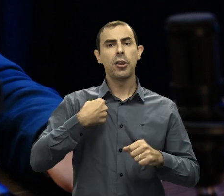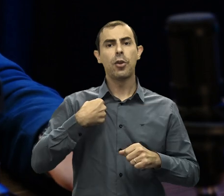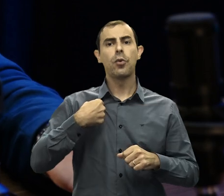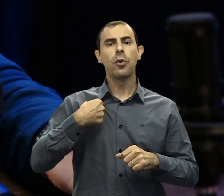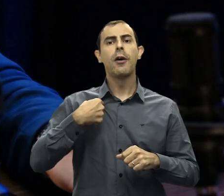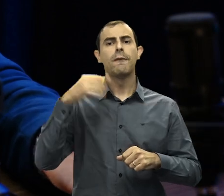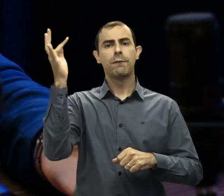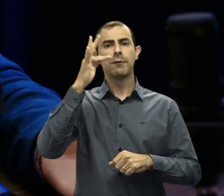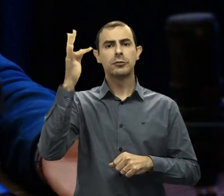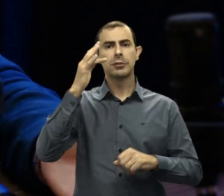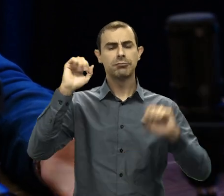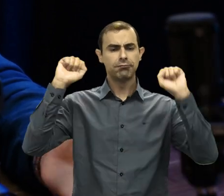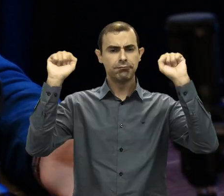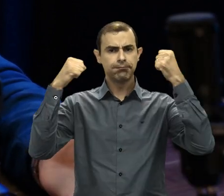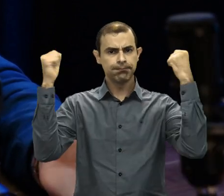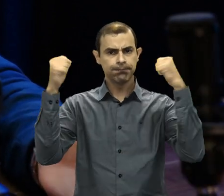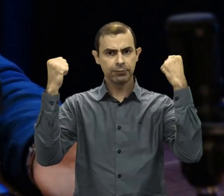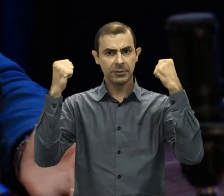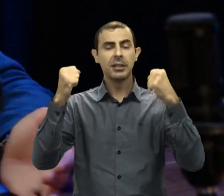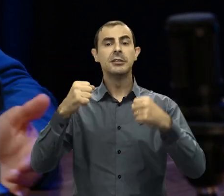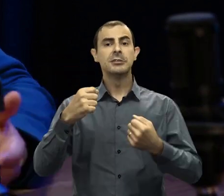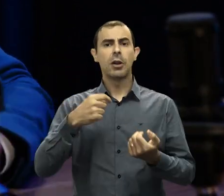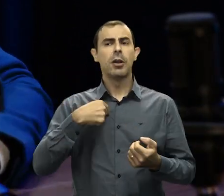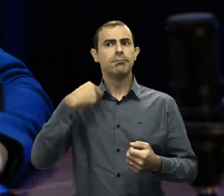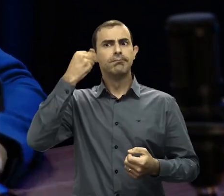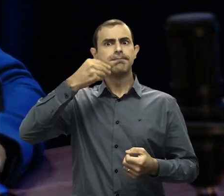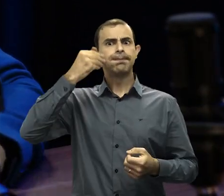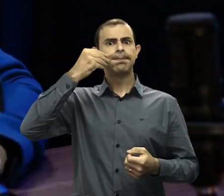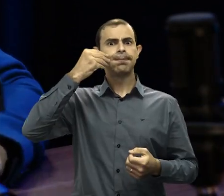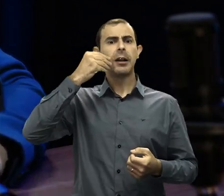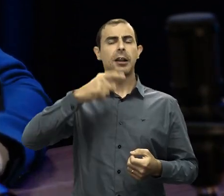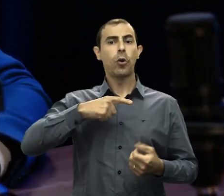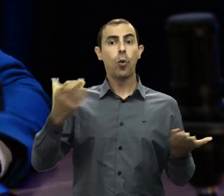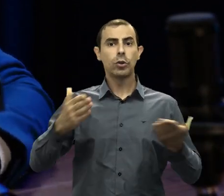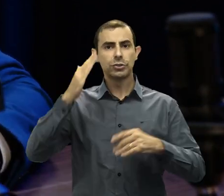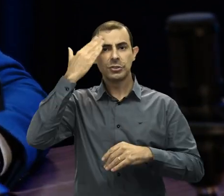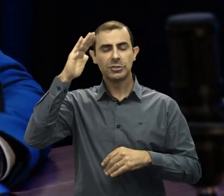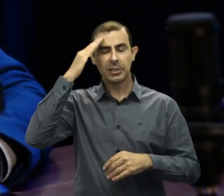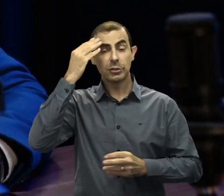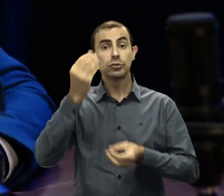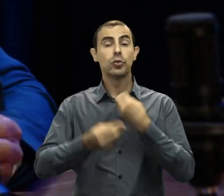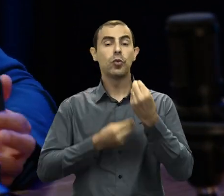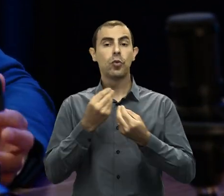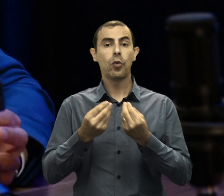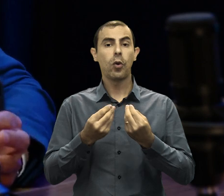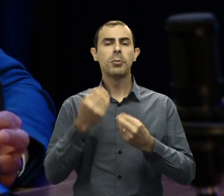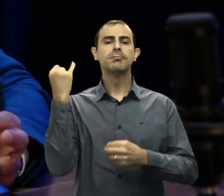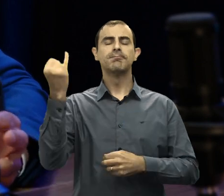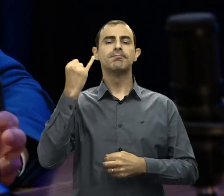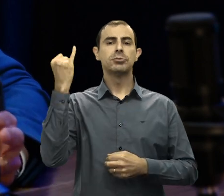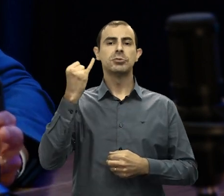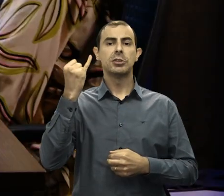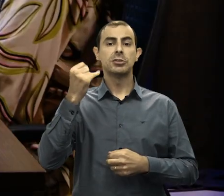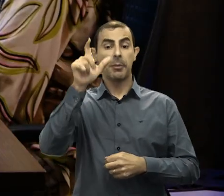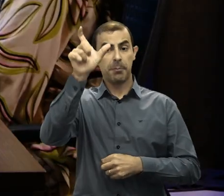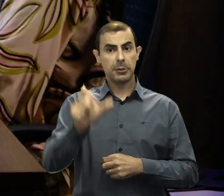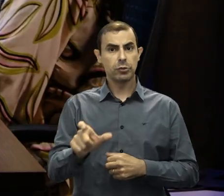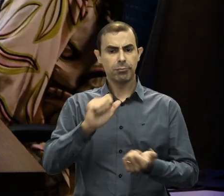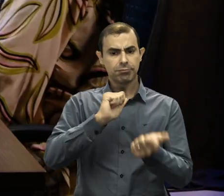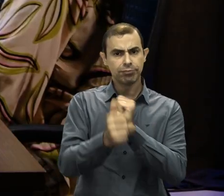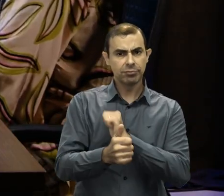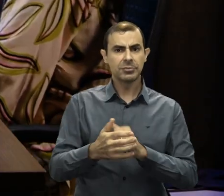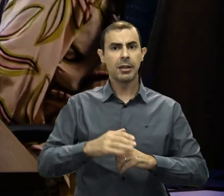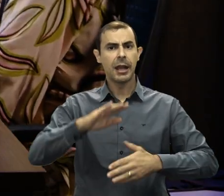Educação Física. Então, isso foi muito importante para que hoje eu pudesse ter esse entendimento das necessidades do atleta, do professor,